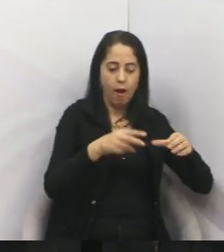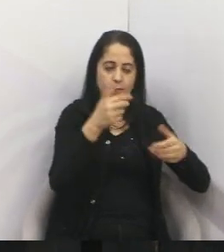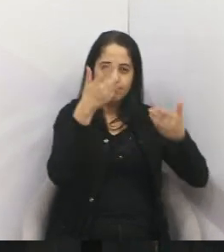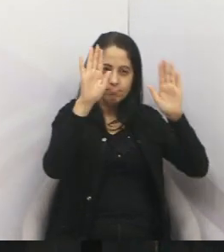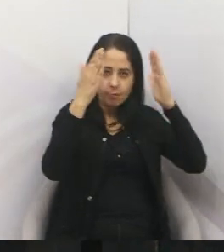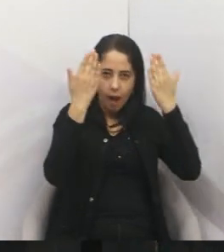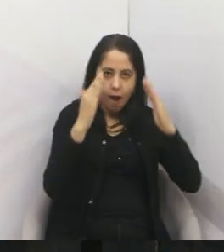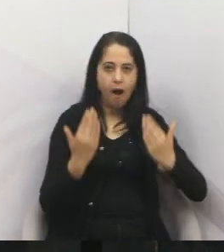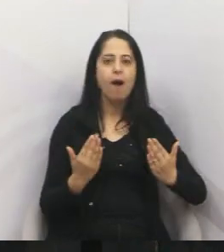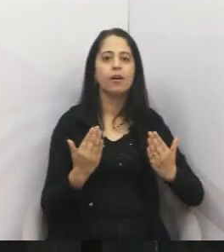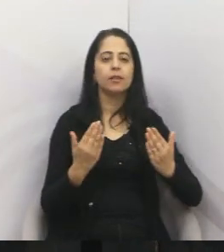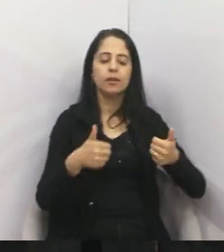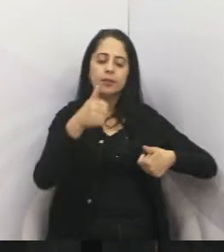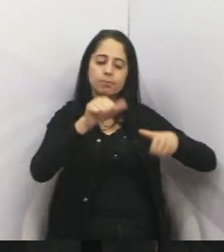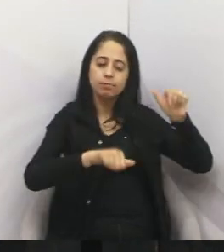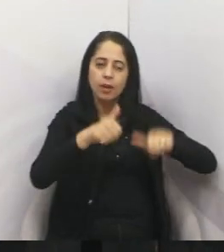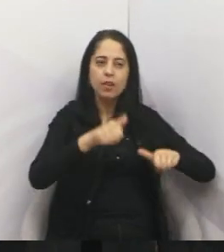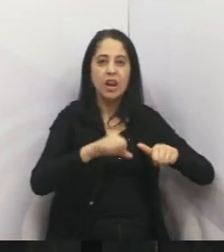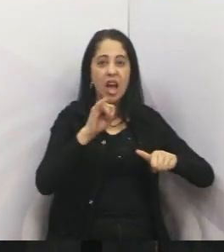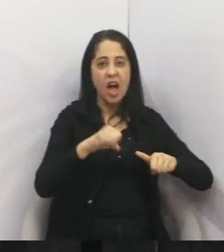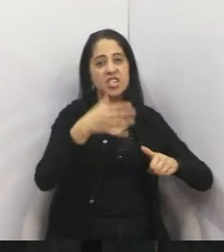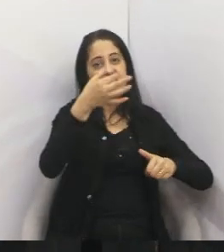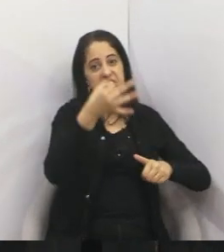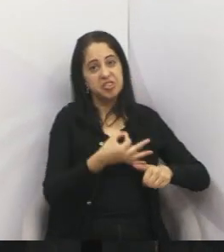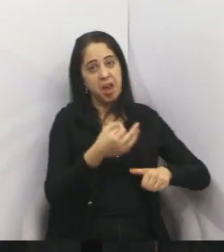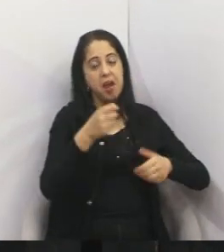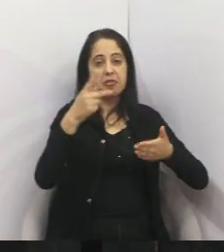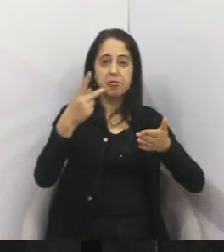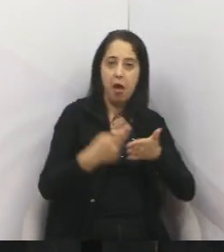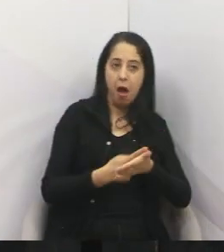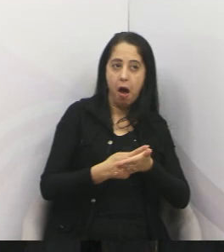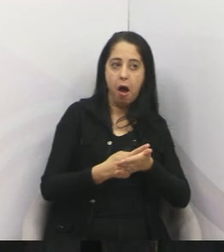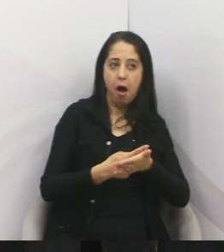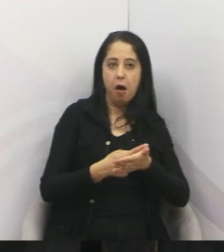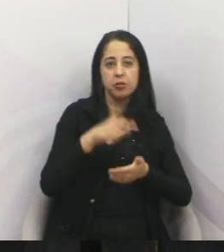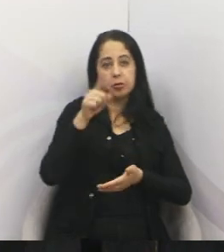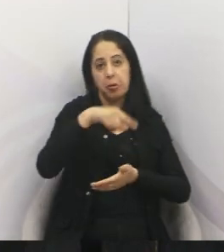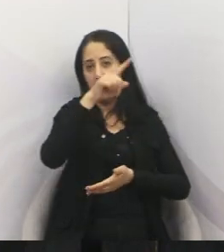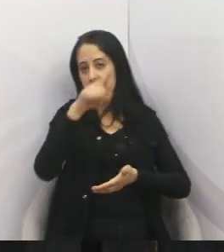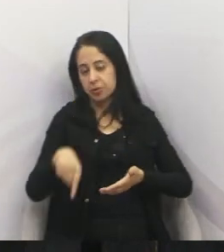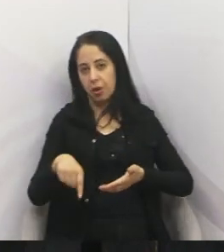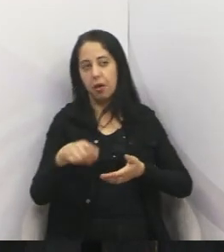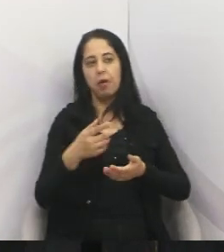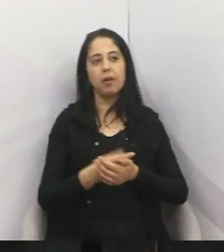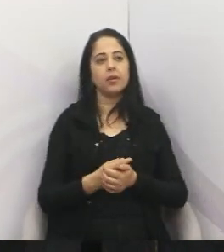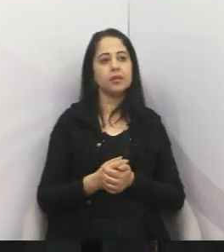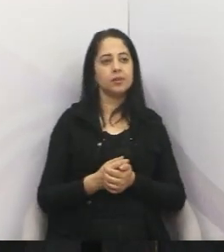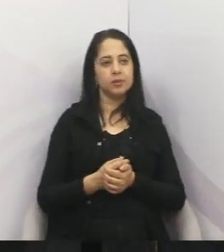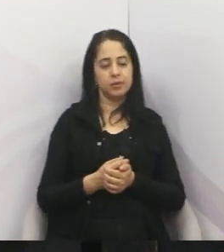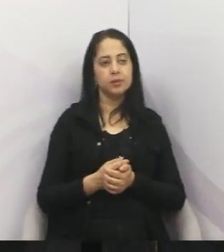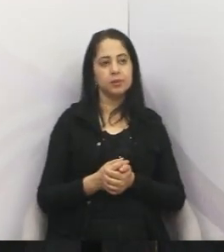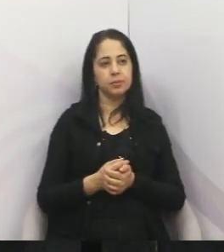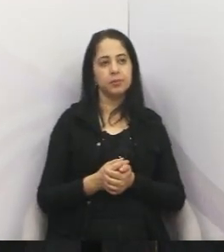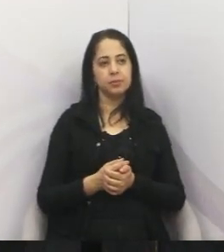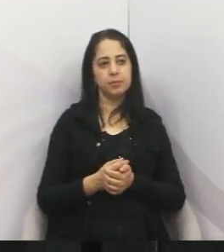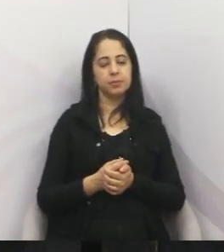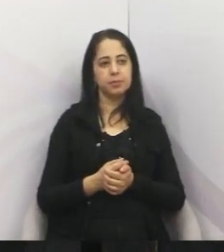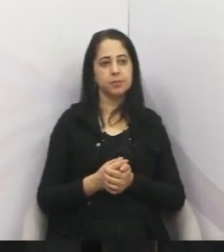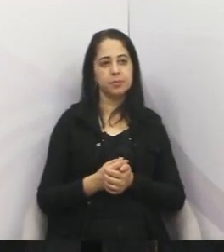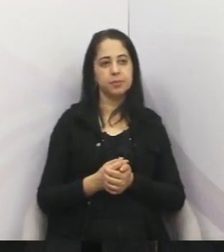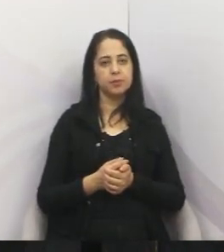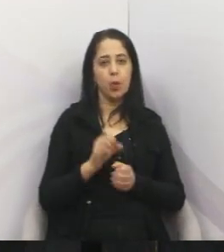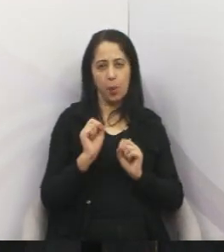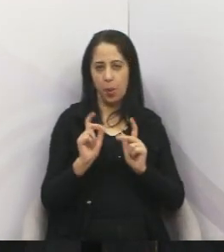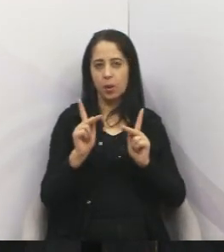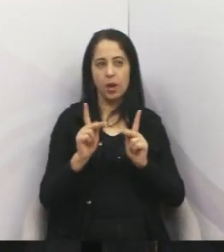vai analisar o que é válido, o que é nulo, o que está nulo, né? O que é as votações nulas, tá